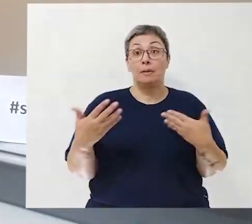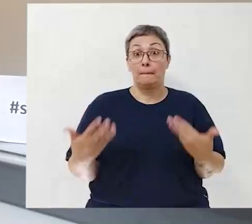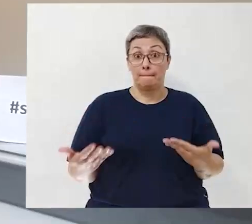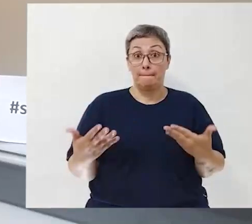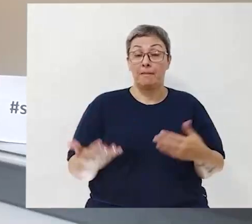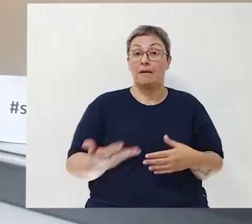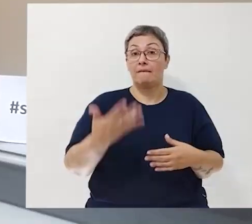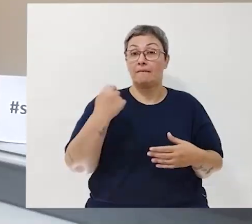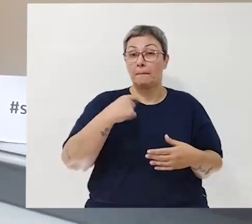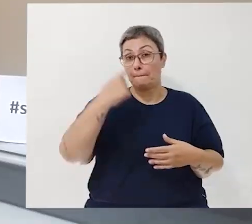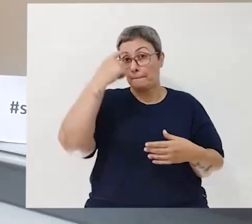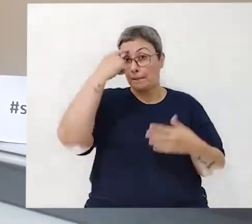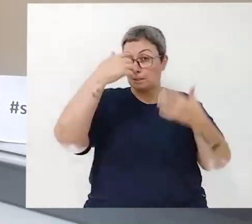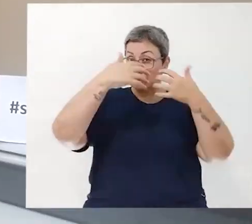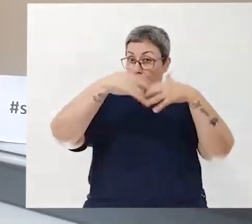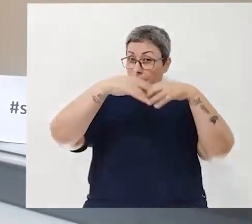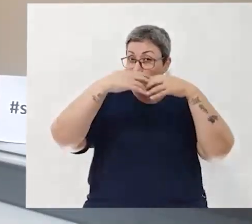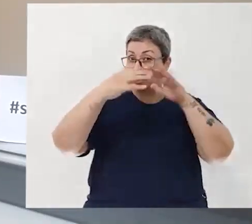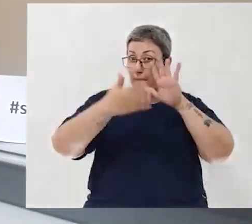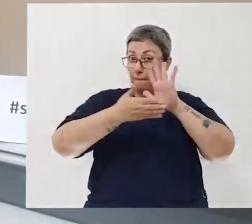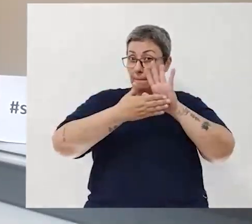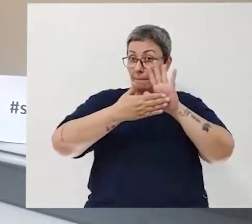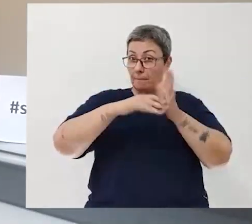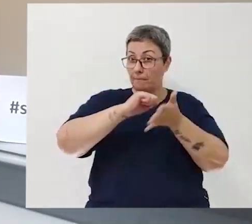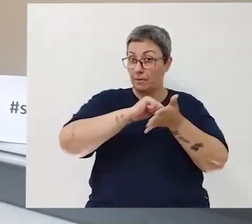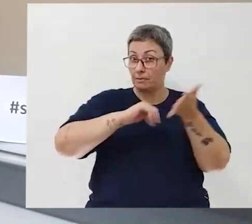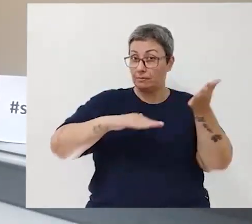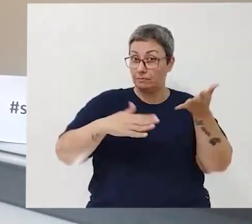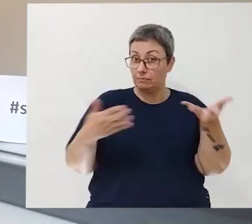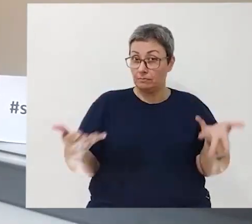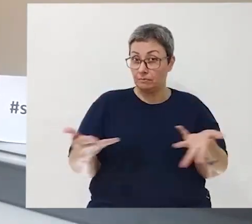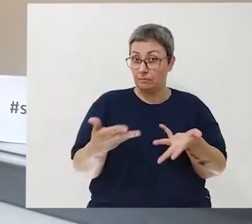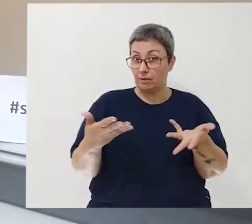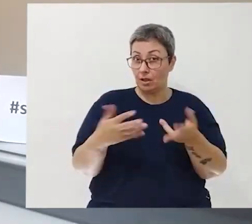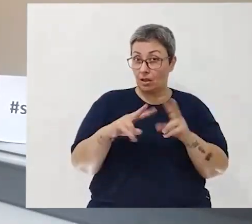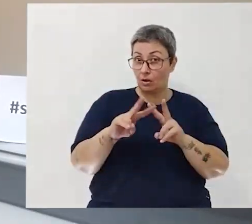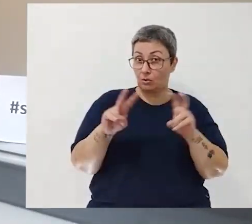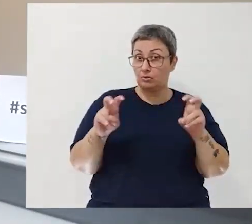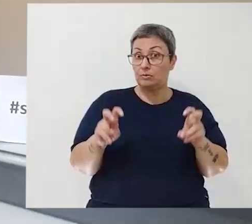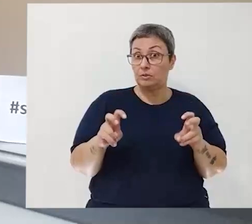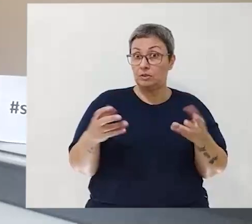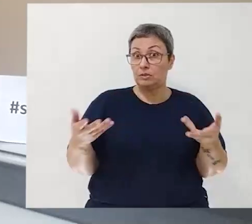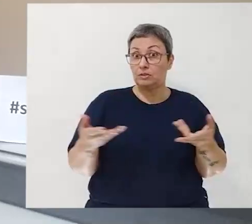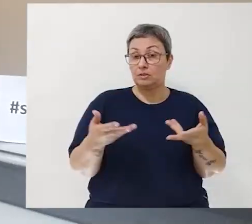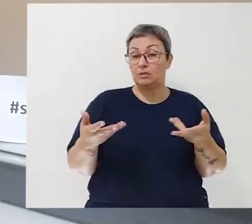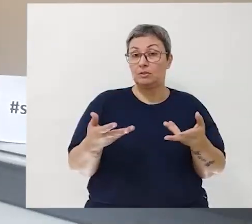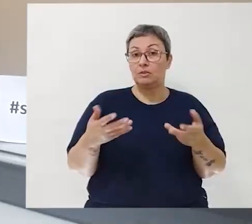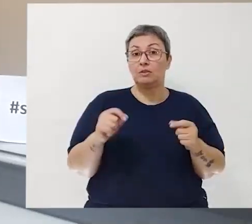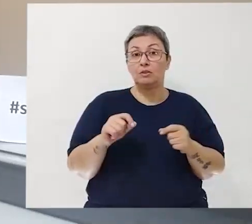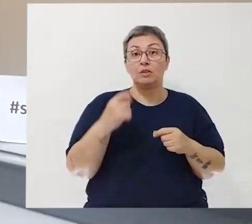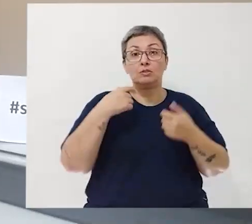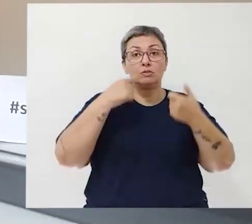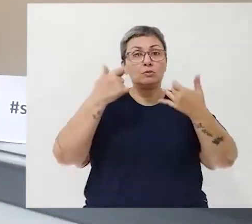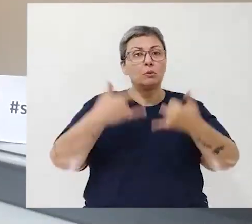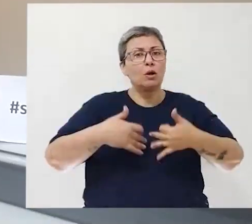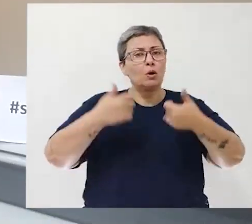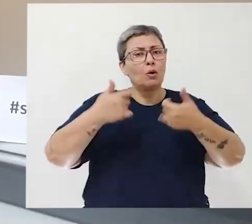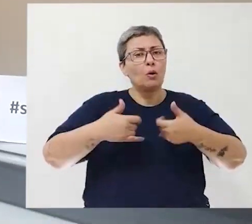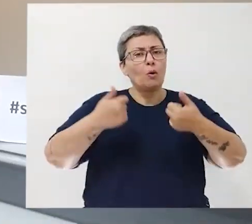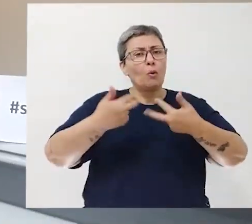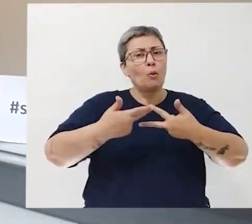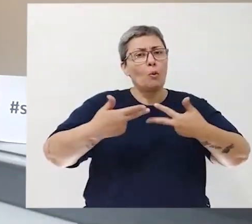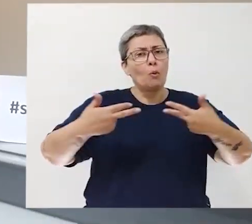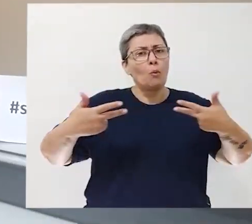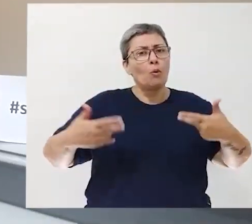Então, vamos pensar aí na nossa proposta de atividade para esse tema de hoje. A gente falou bastante